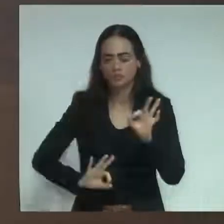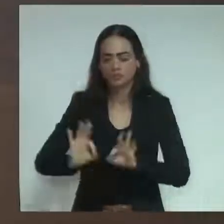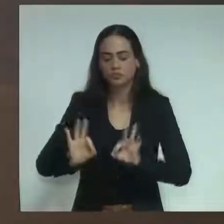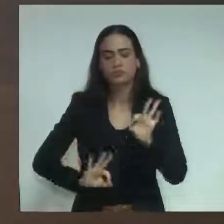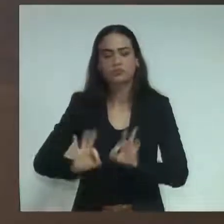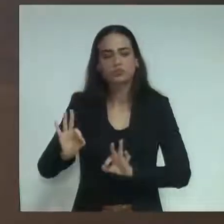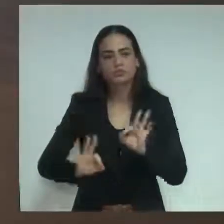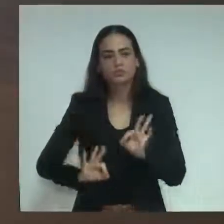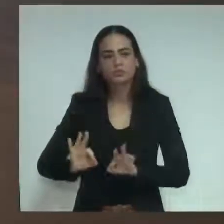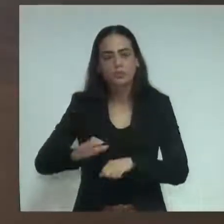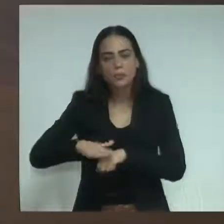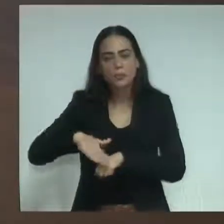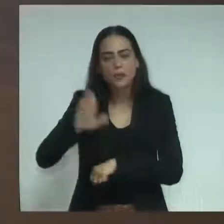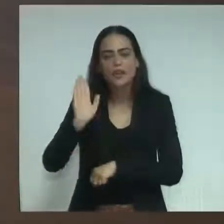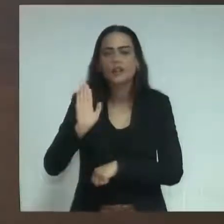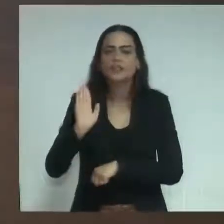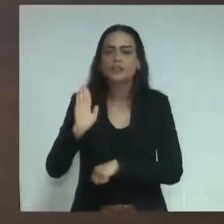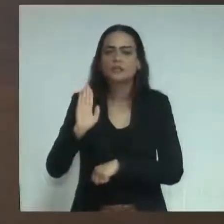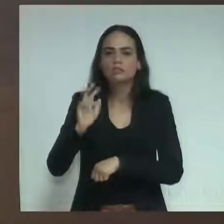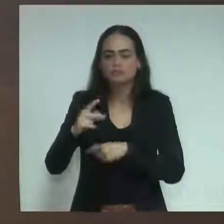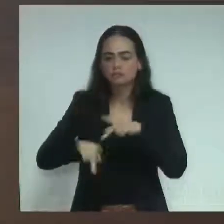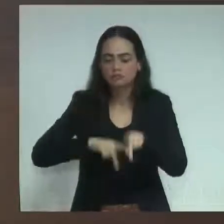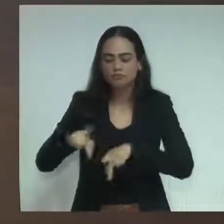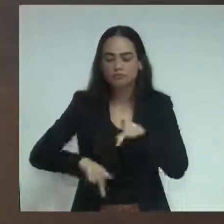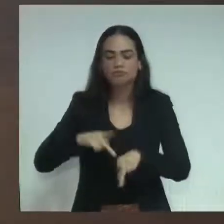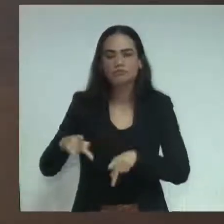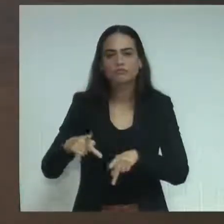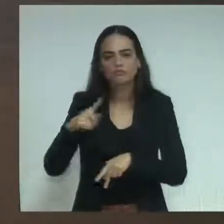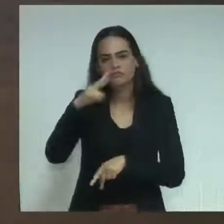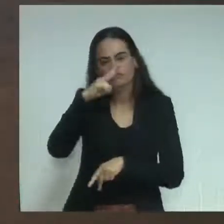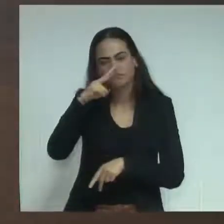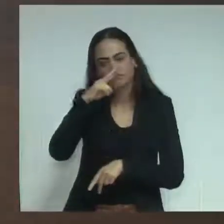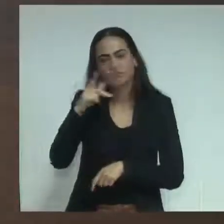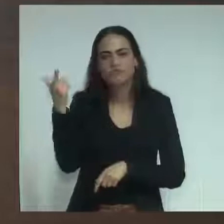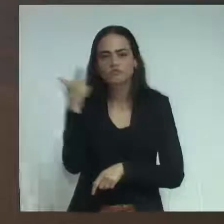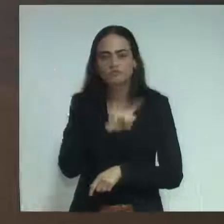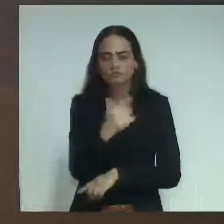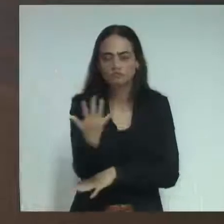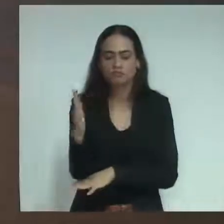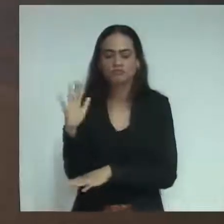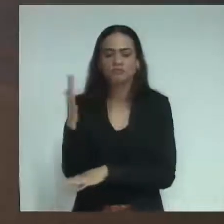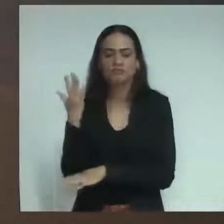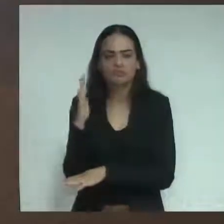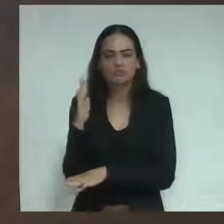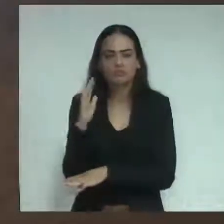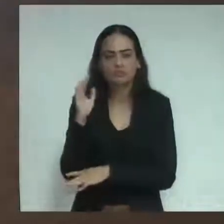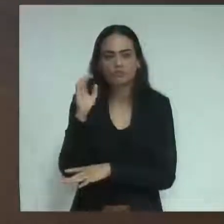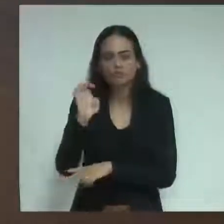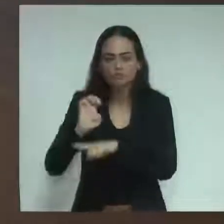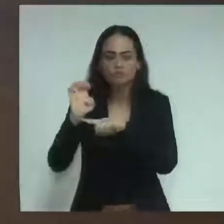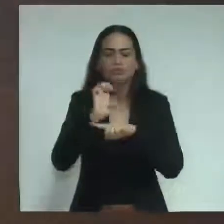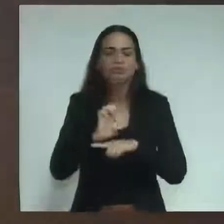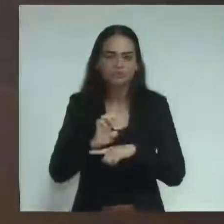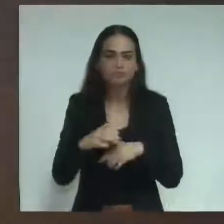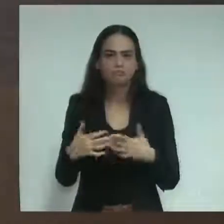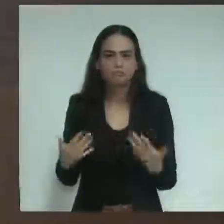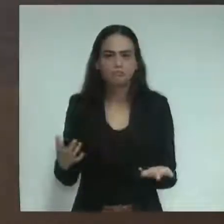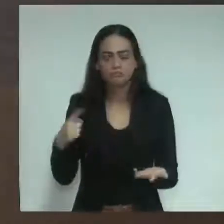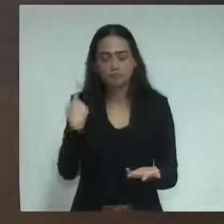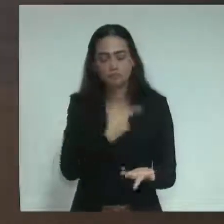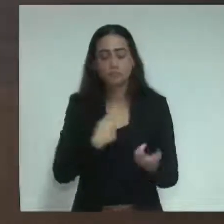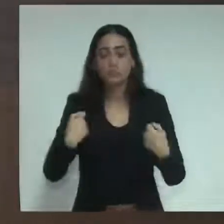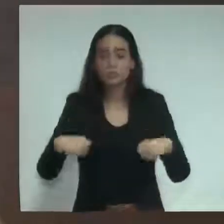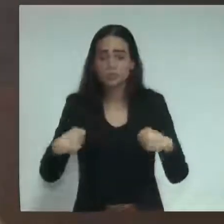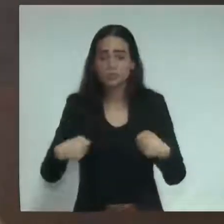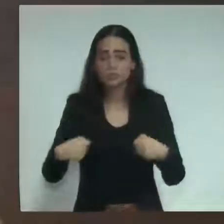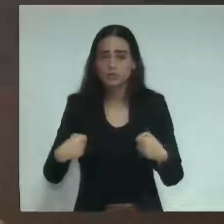de lideranças ambientalistas e fortalecer os coletivos jovens de meio ambiente nos estados, etc, etc. Então a gente precisa dar um